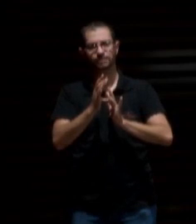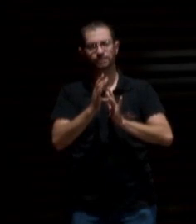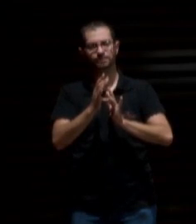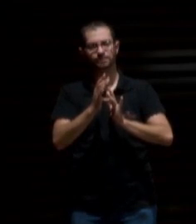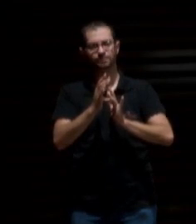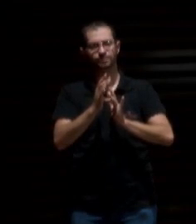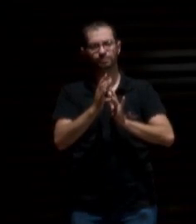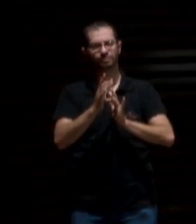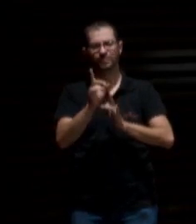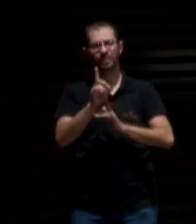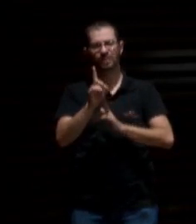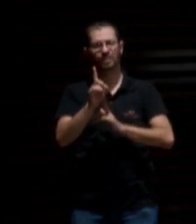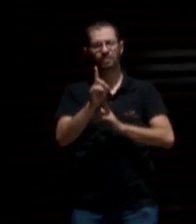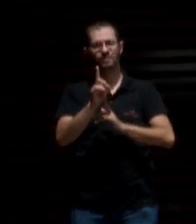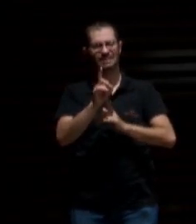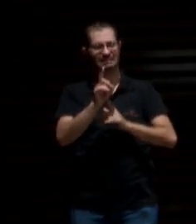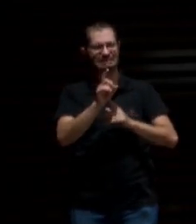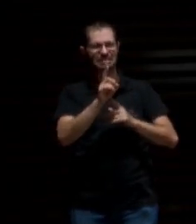Não torna difícil o que Ele fez fácil.